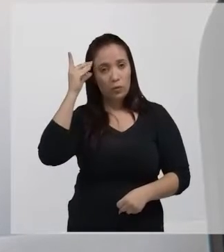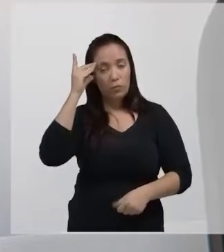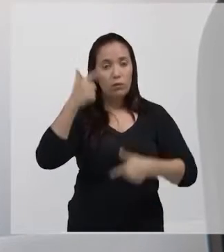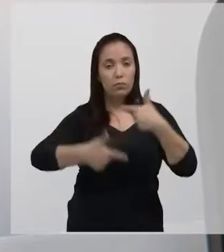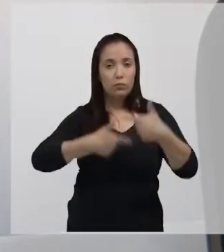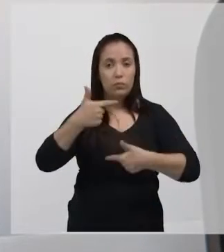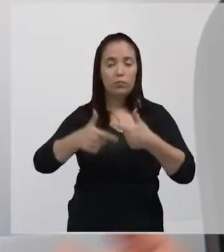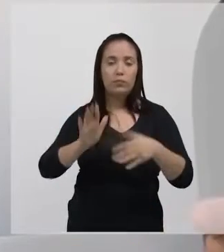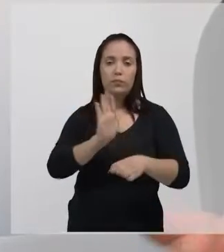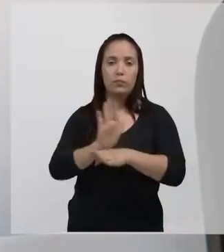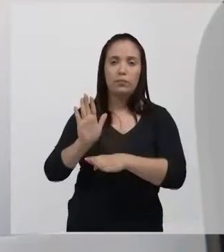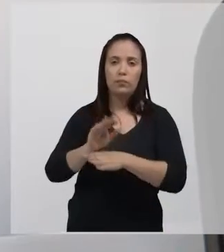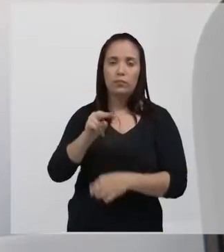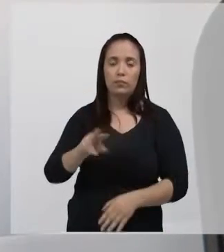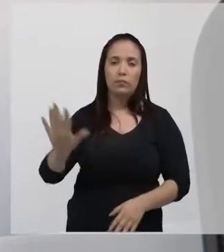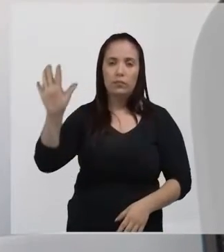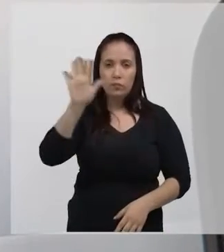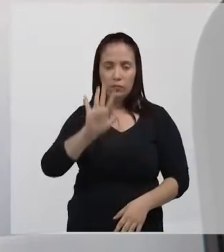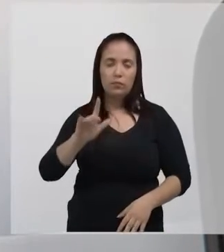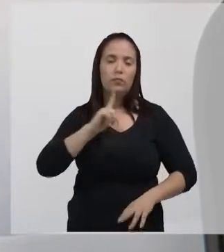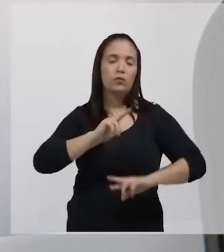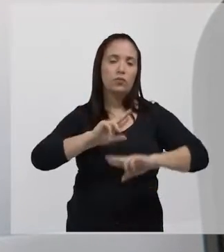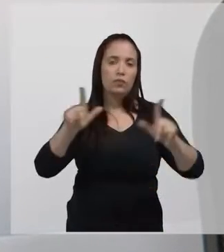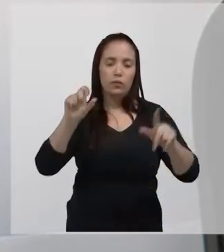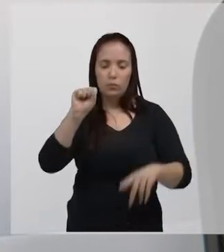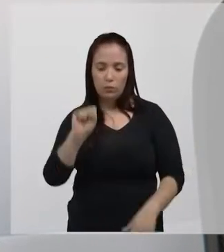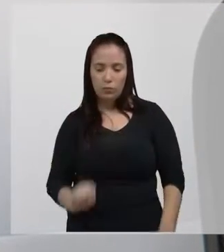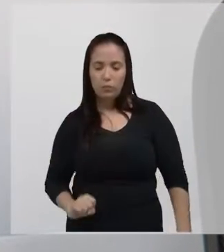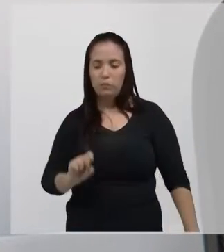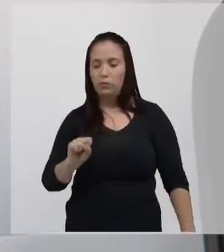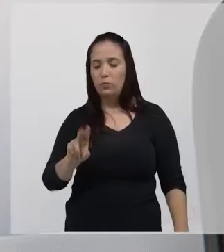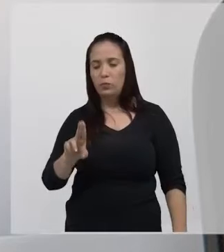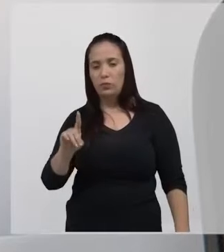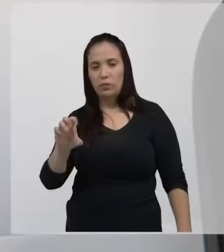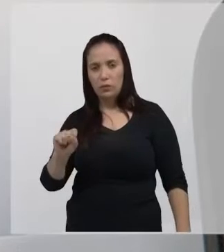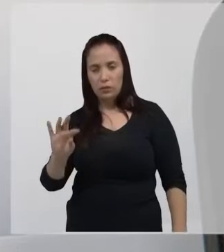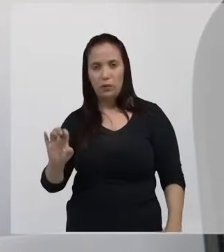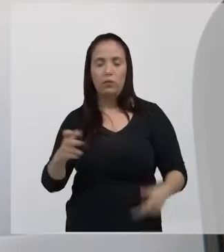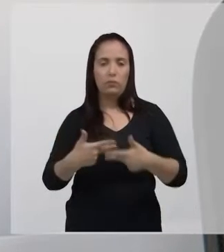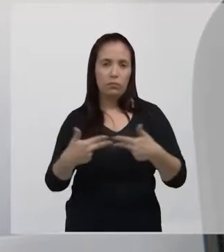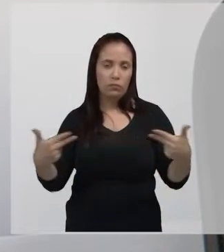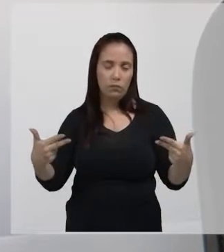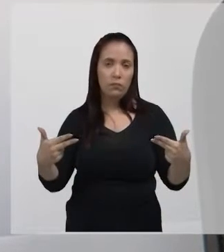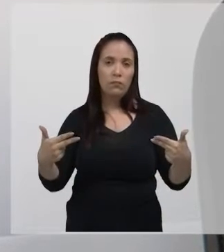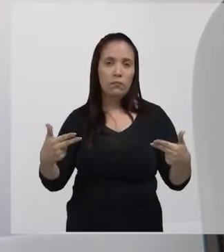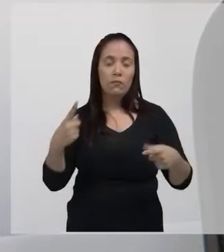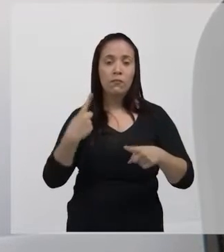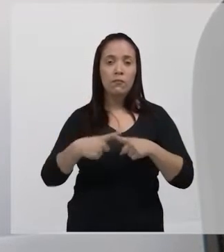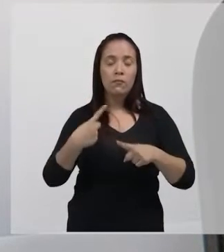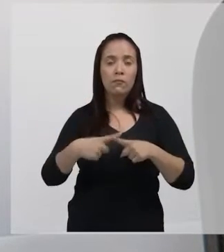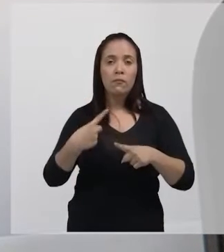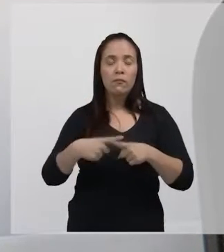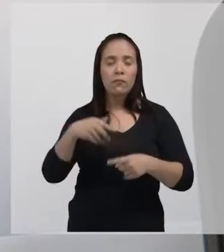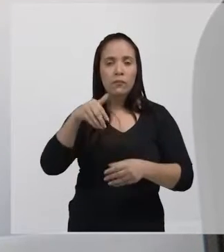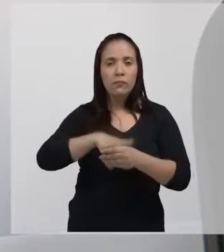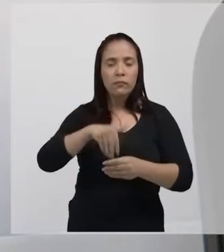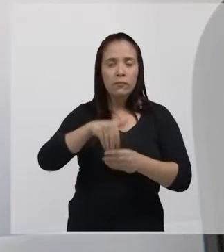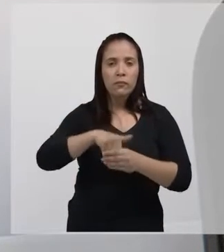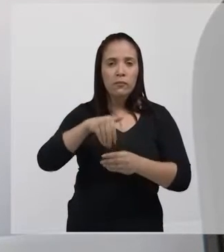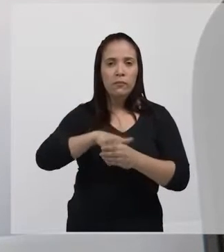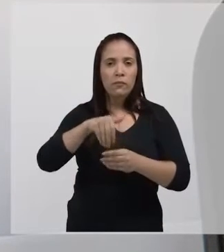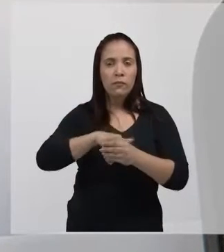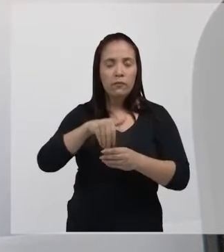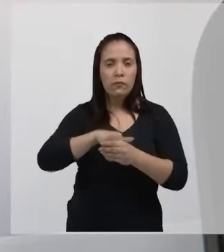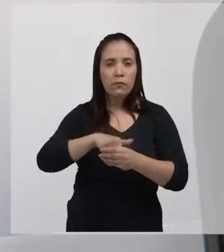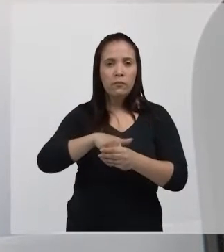Nordeste é diferente do que aconteceu no Sudeste, Sul, Centro-Oeste. Tanto que as votações que os candidatos governistas